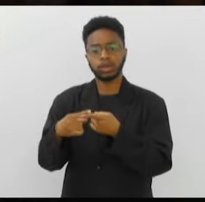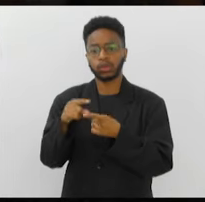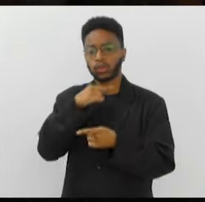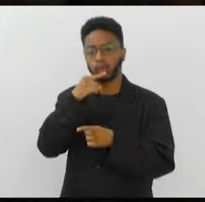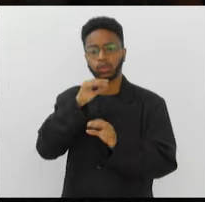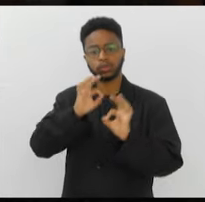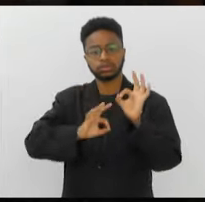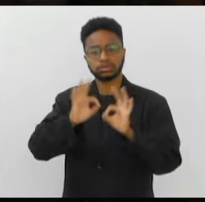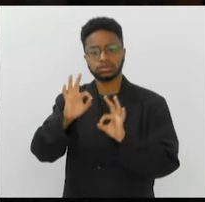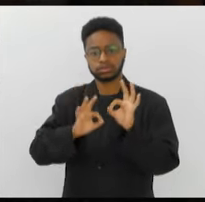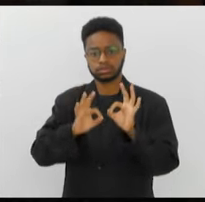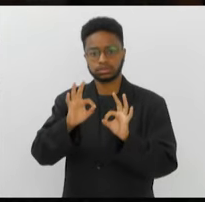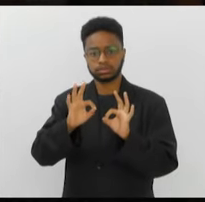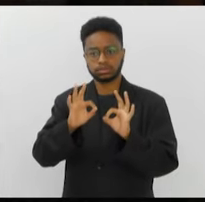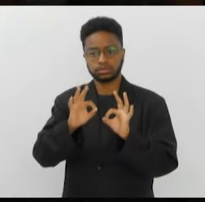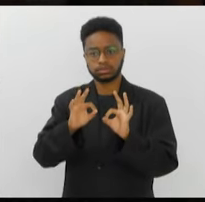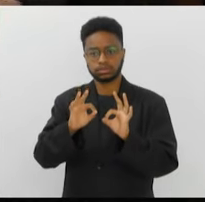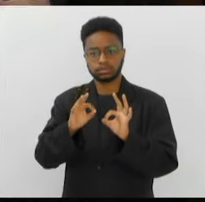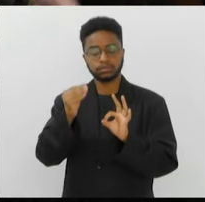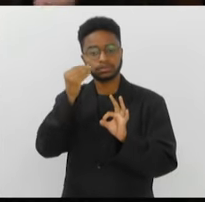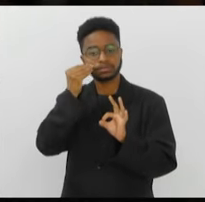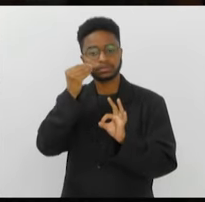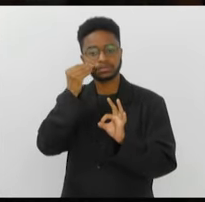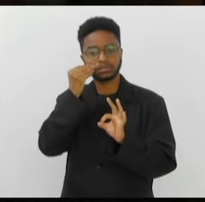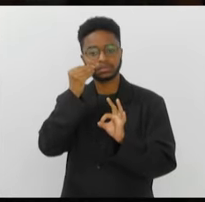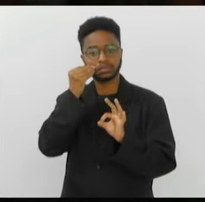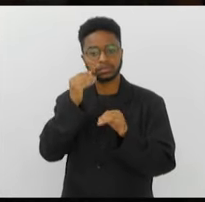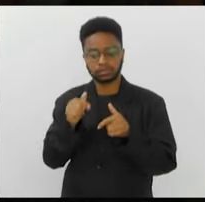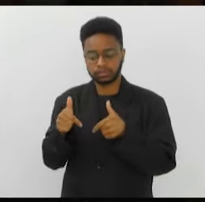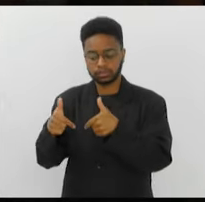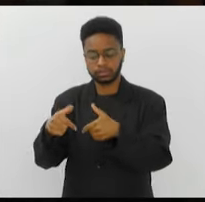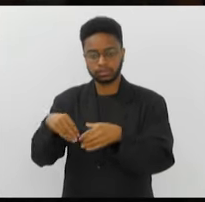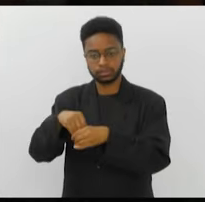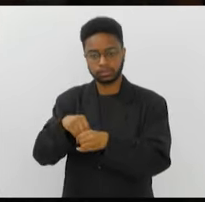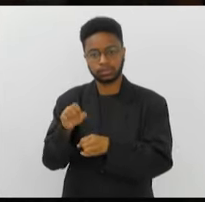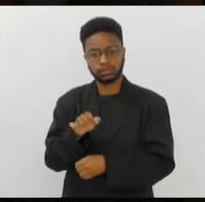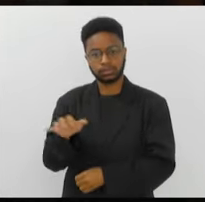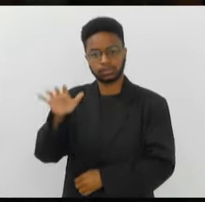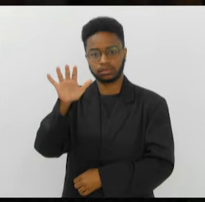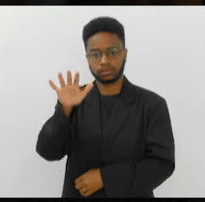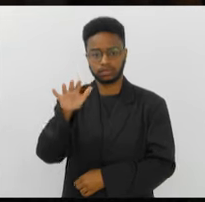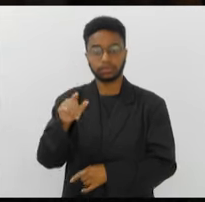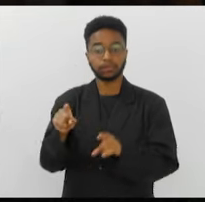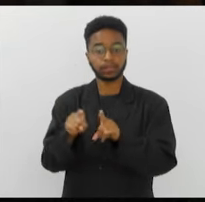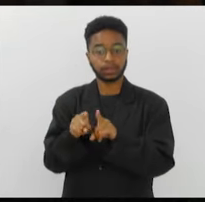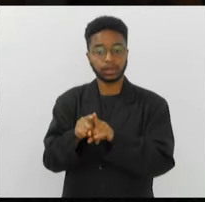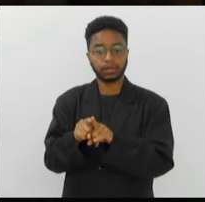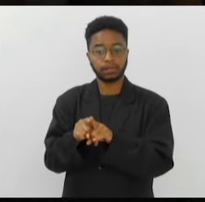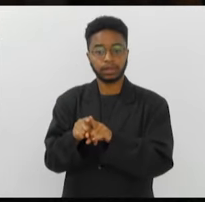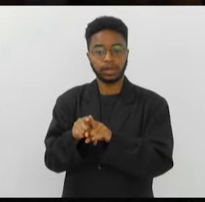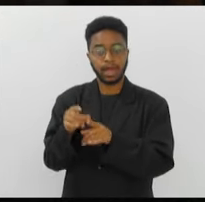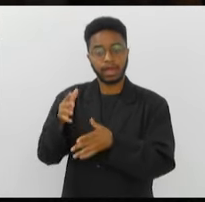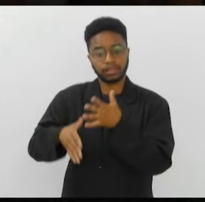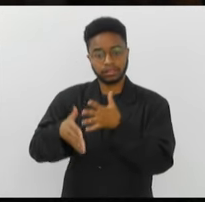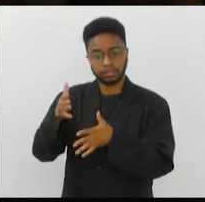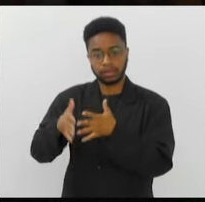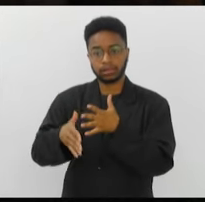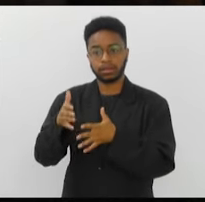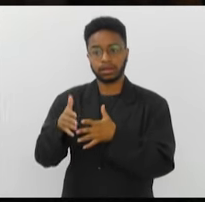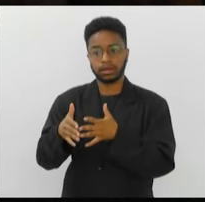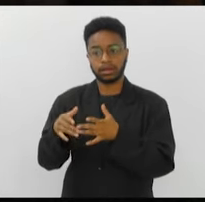alinha isso de um modo a se intervir nas comunidades e sufocar para